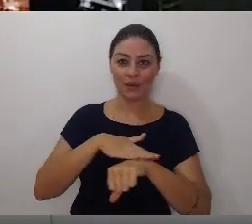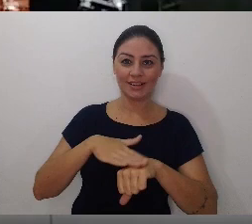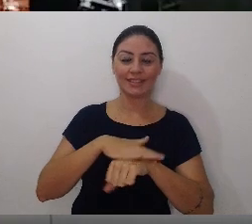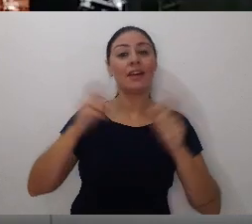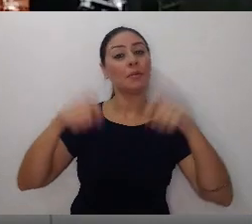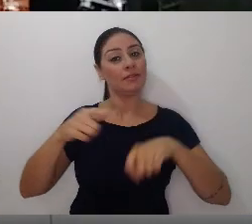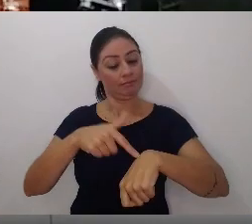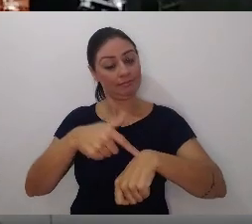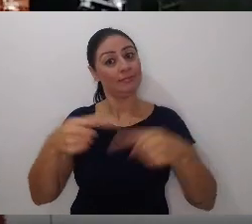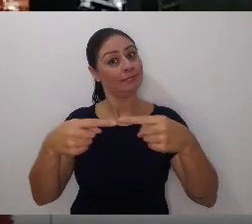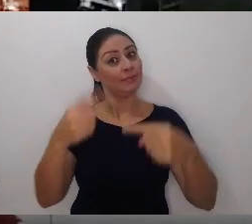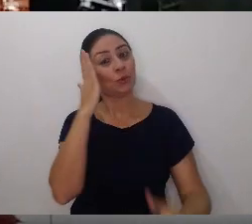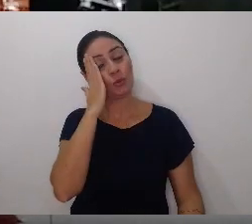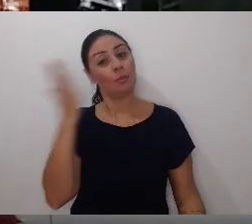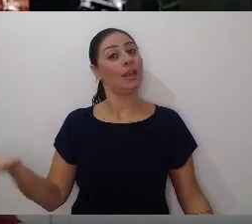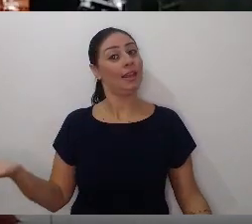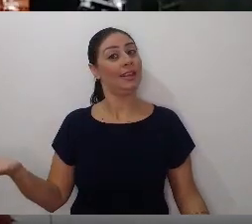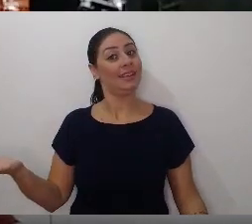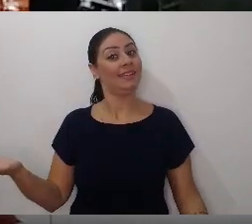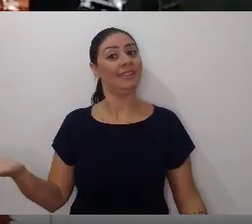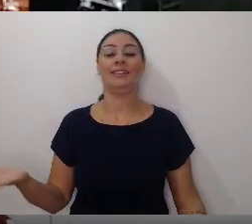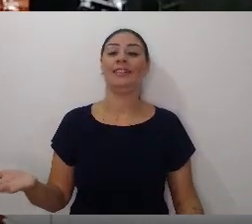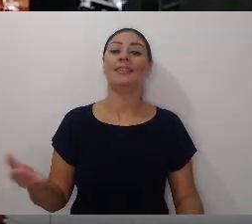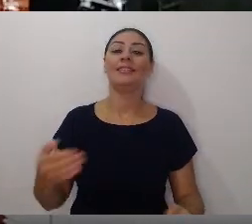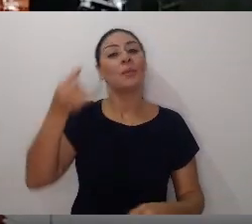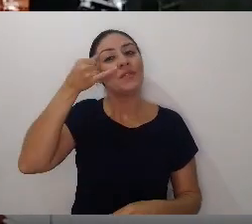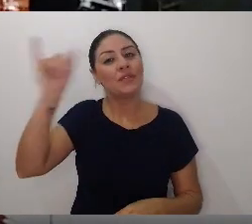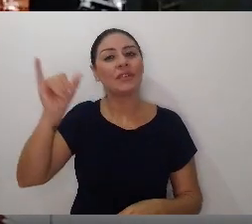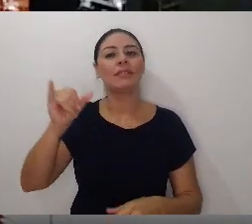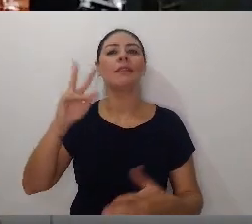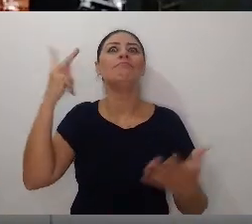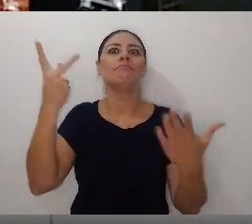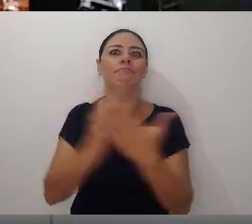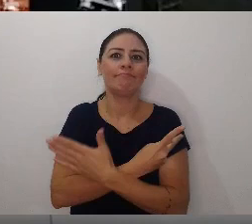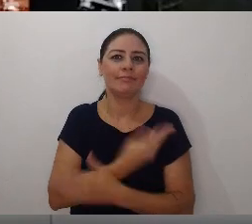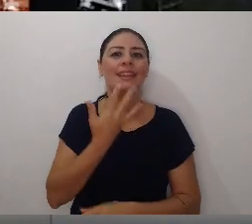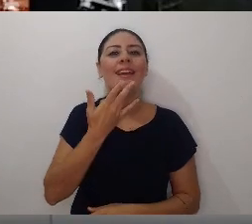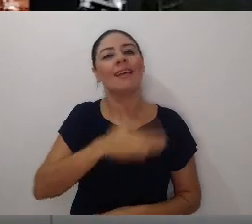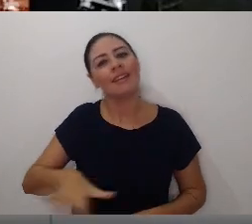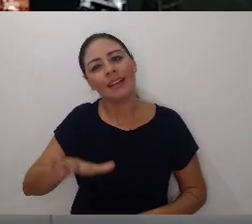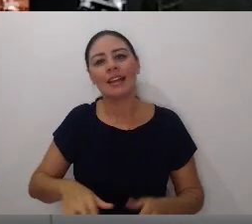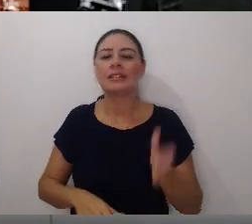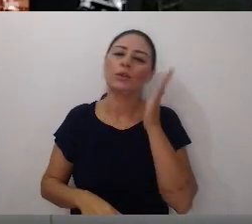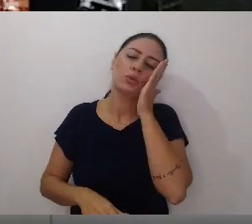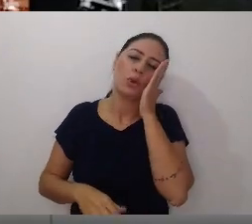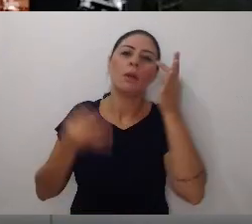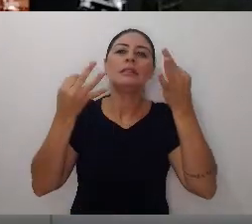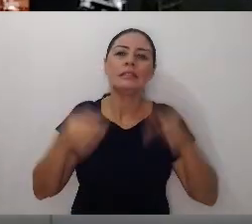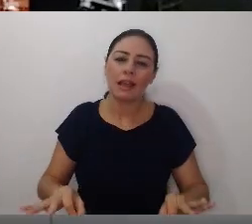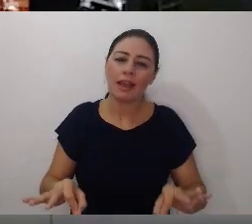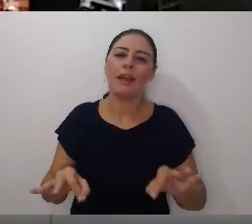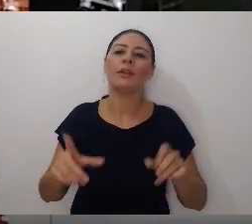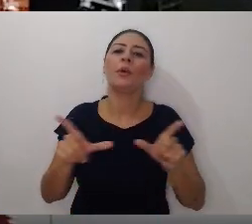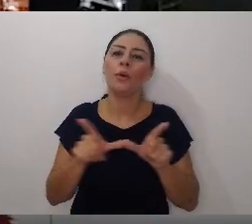maioria era. E a gente conversava uma com a outra e falava, tinha que estar dormindo essa hora. Então, evita também os acidentes, né? A